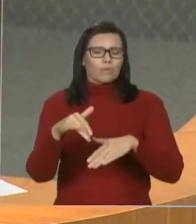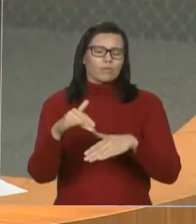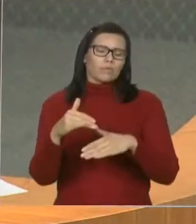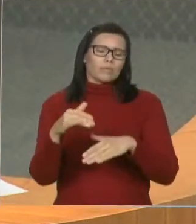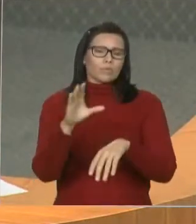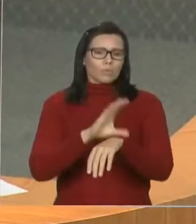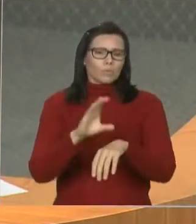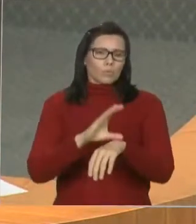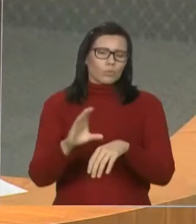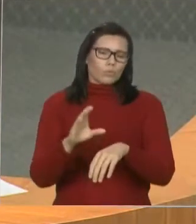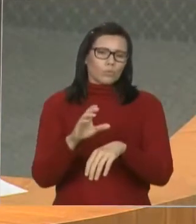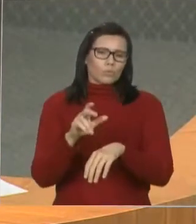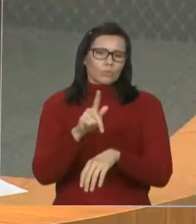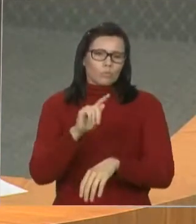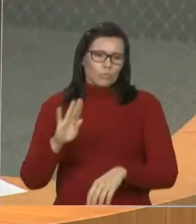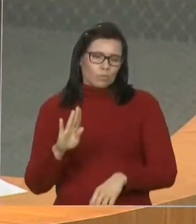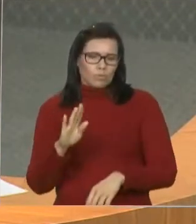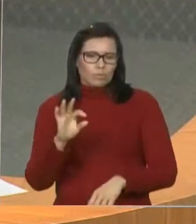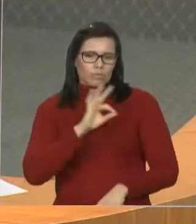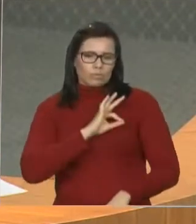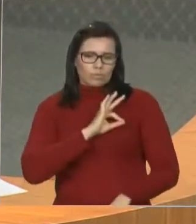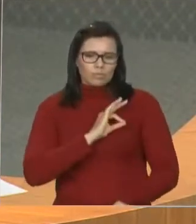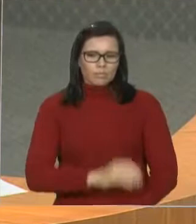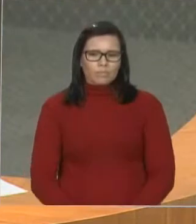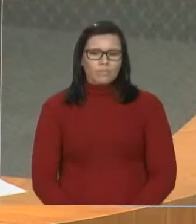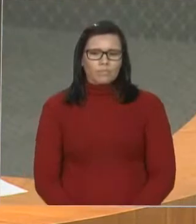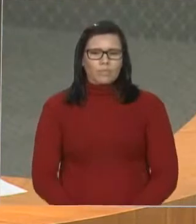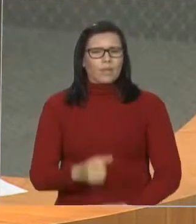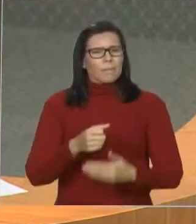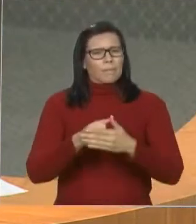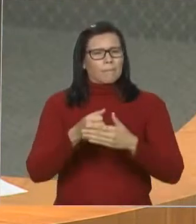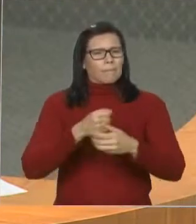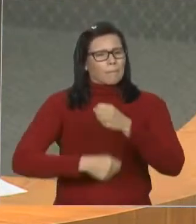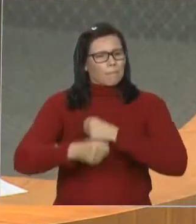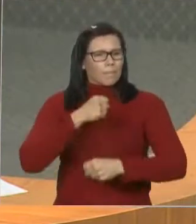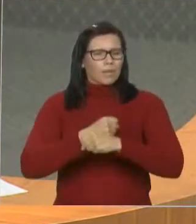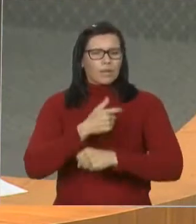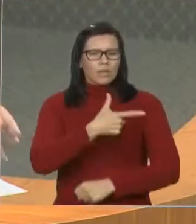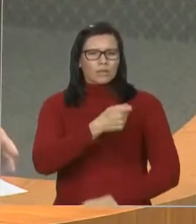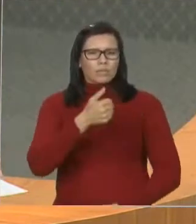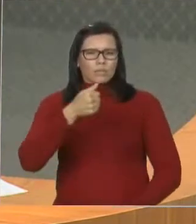Durante a campanha eleitoral em 2014, durante um debate